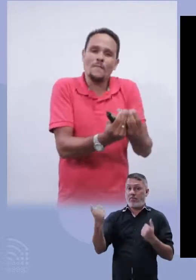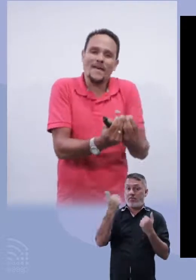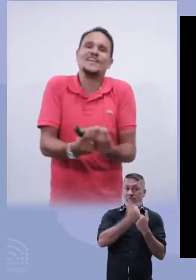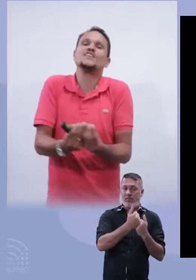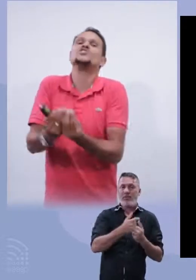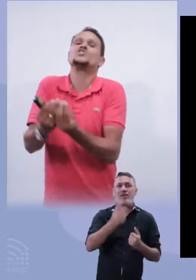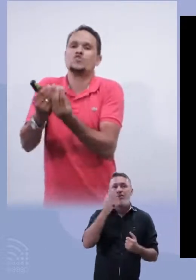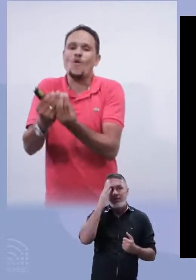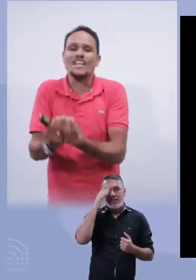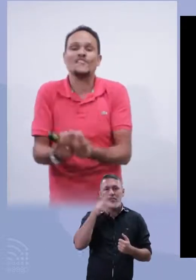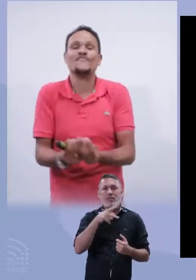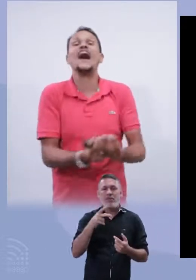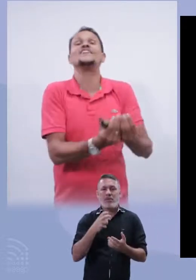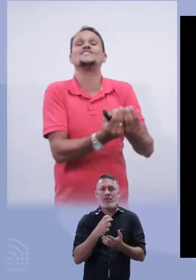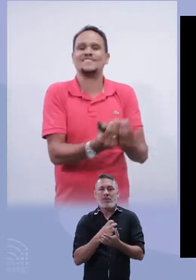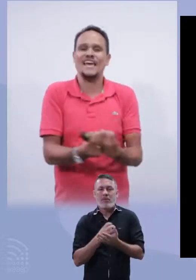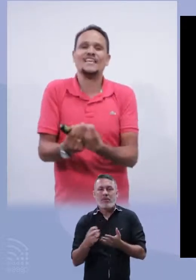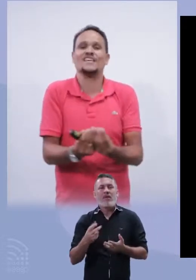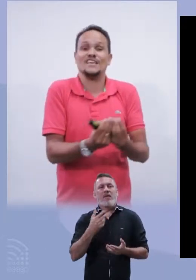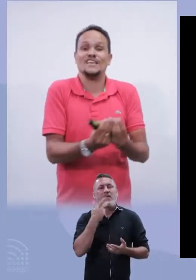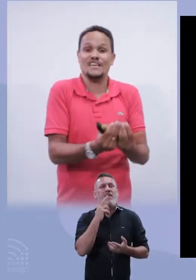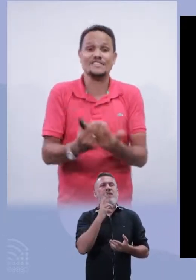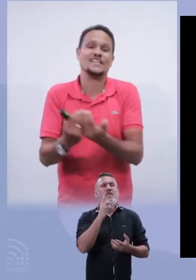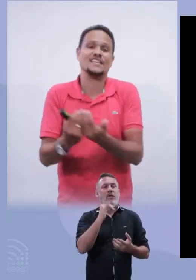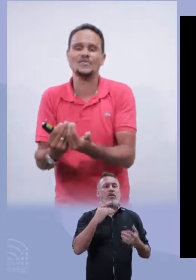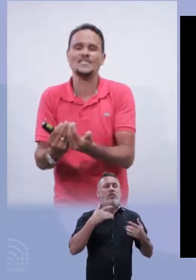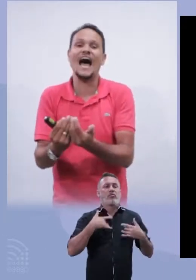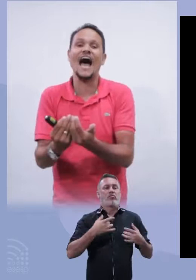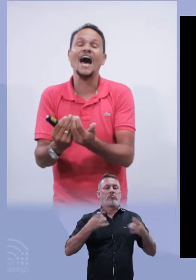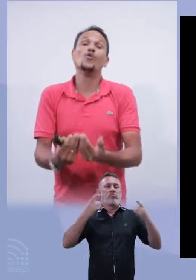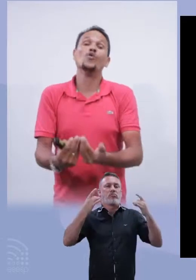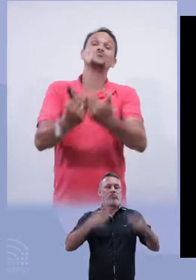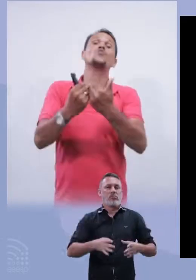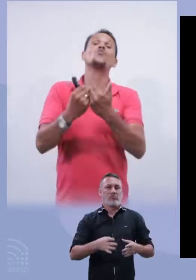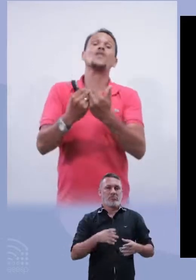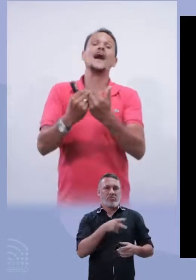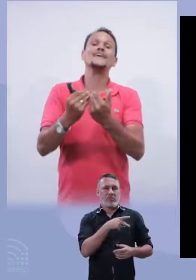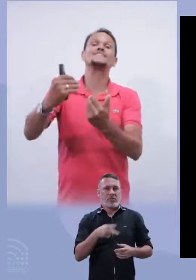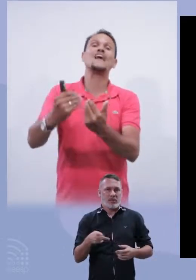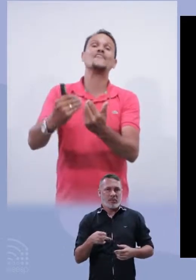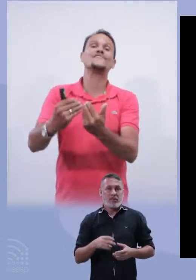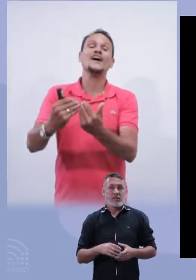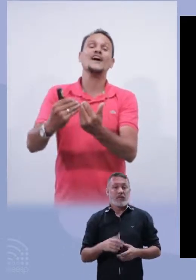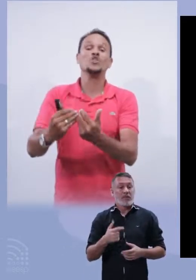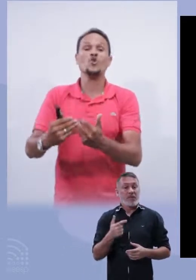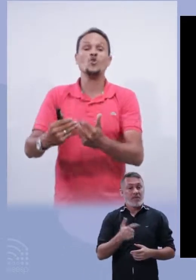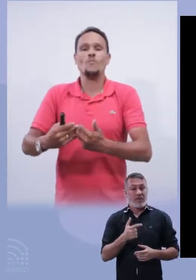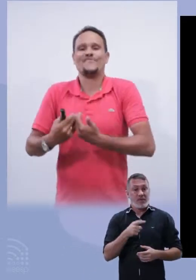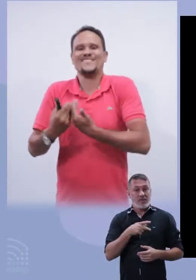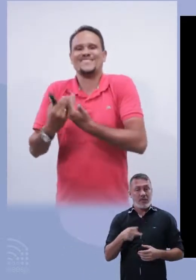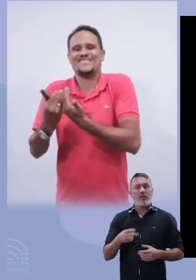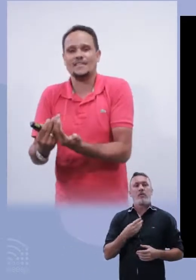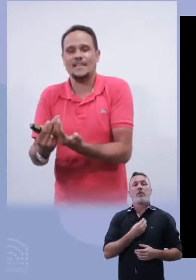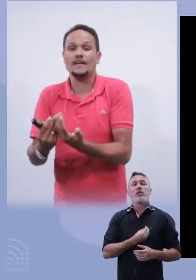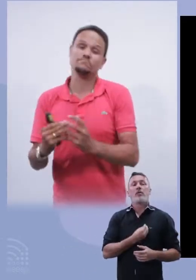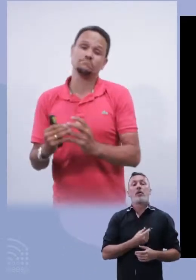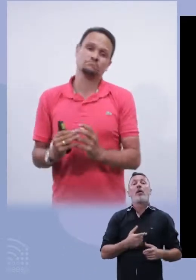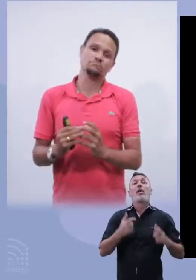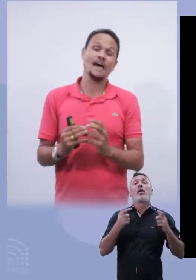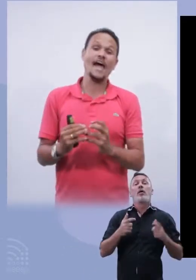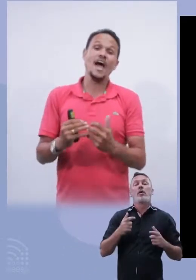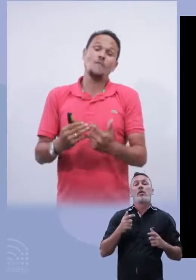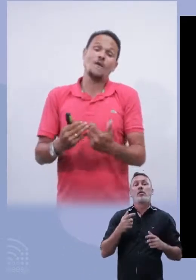no momento em que Jânio Quadros vai dizer que iria se renunciar, o João Goulart estava numa